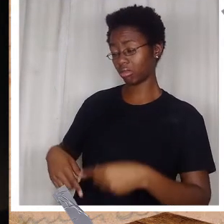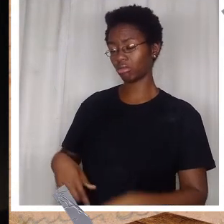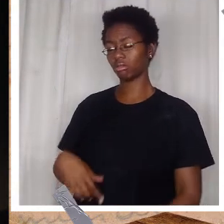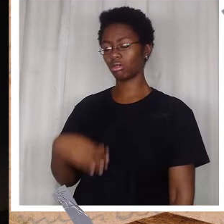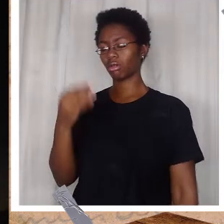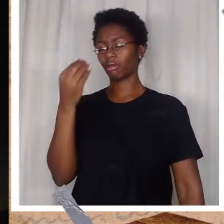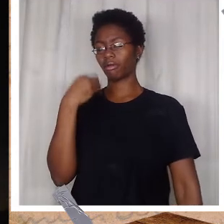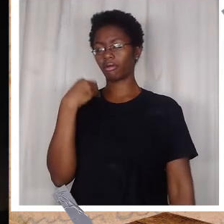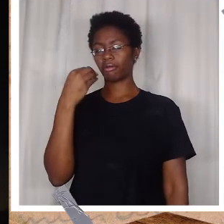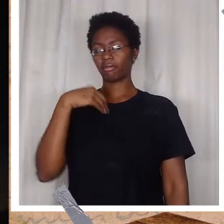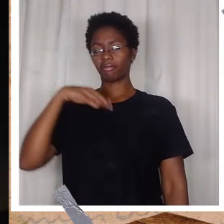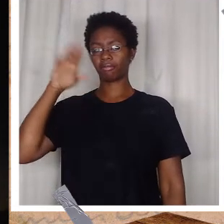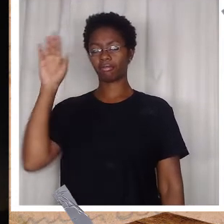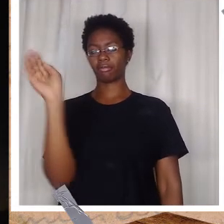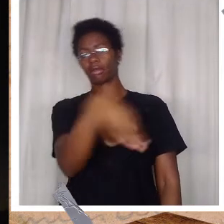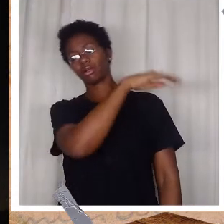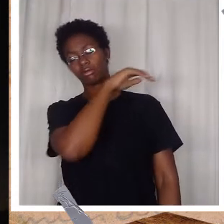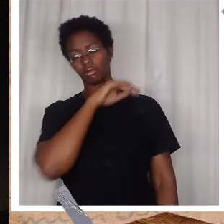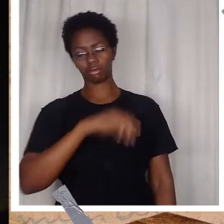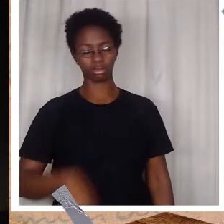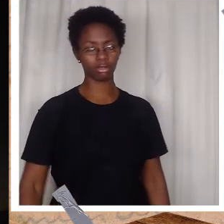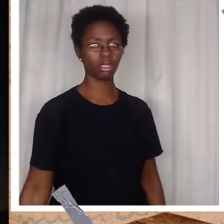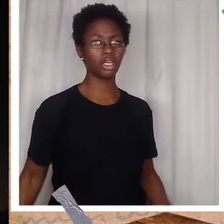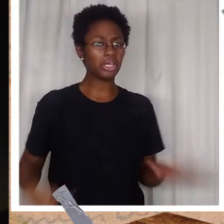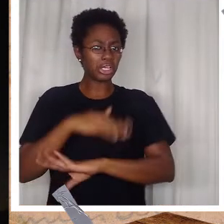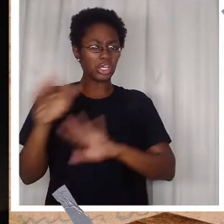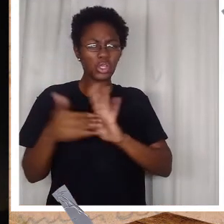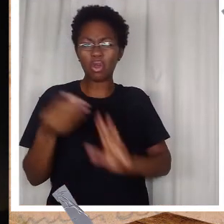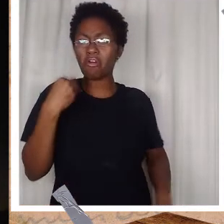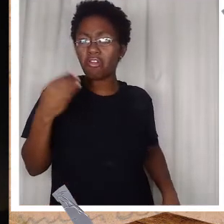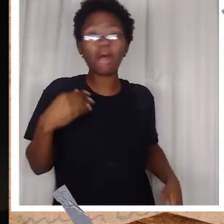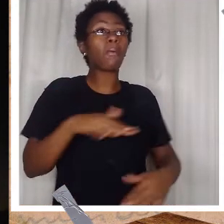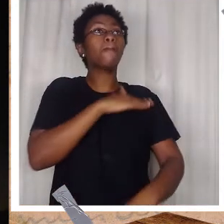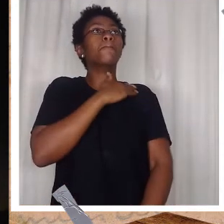Fraquíssimos. E tudo que é fraco morre um dia.